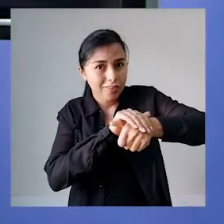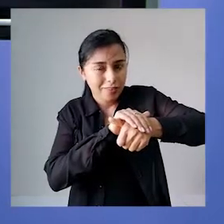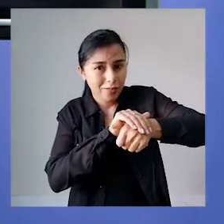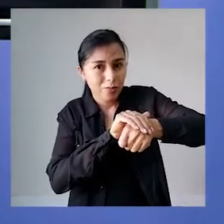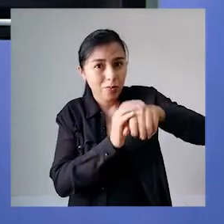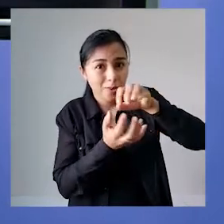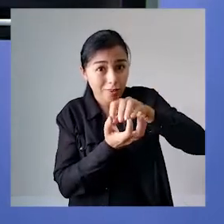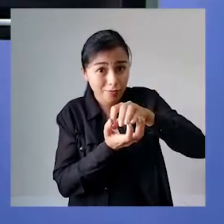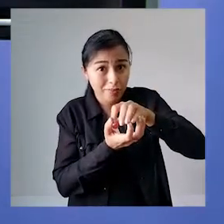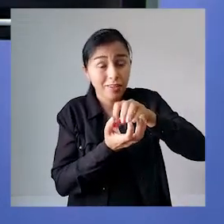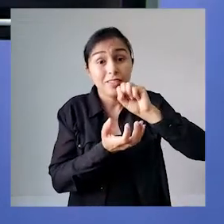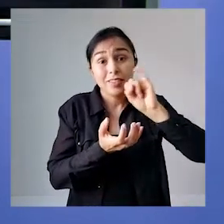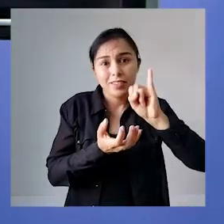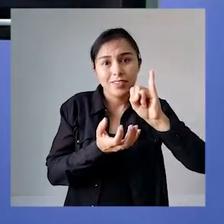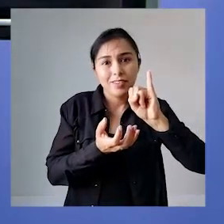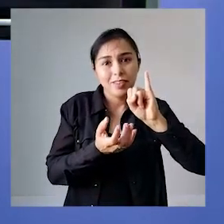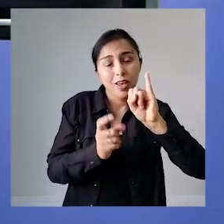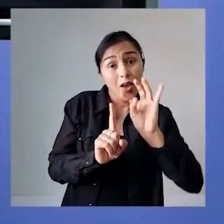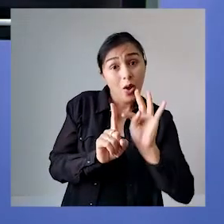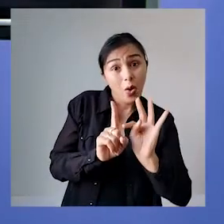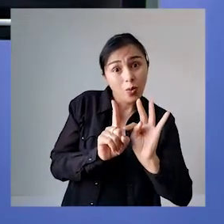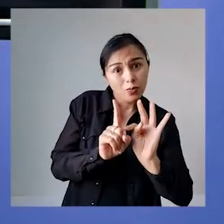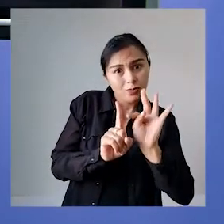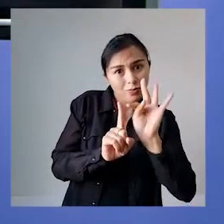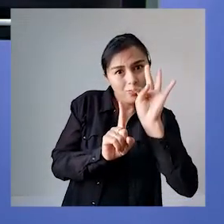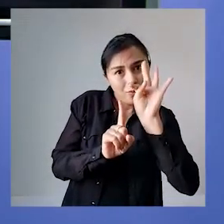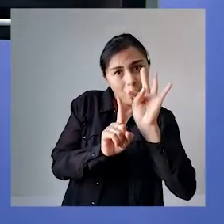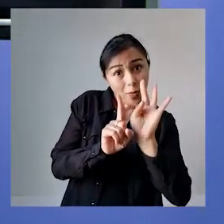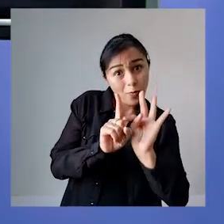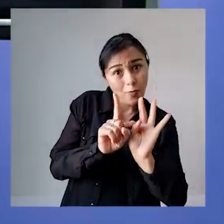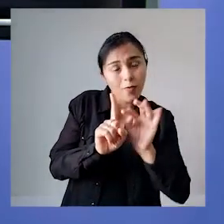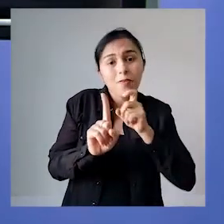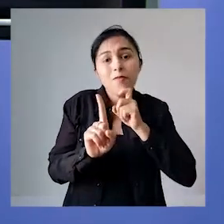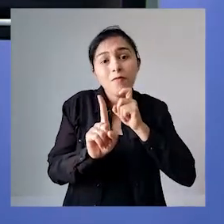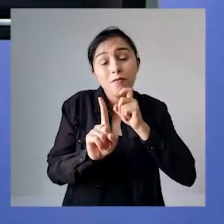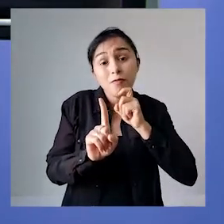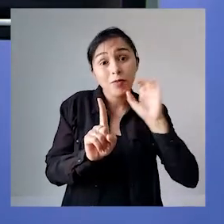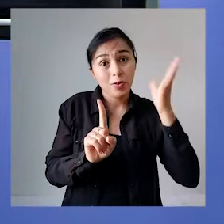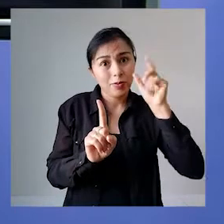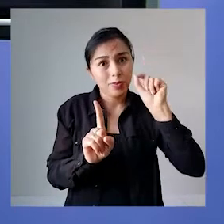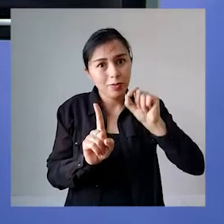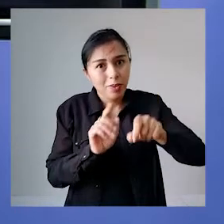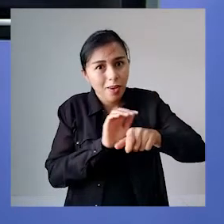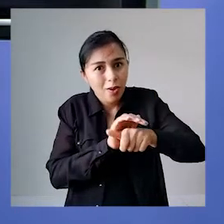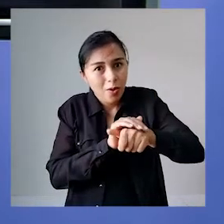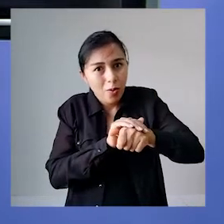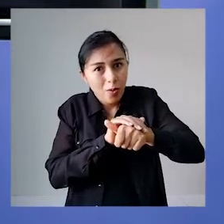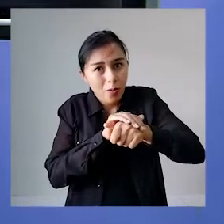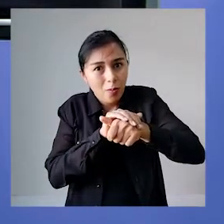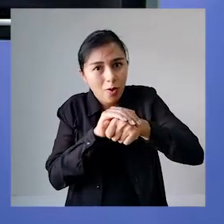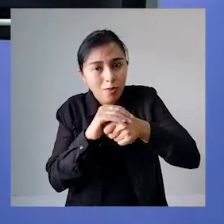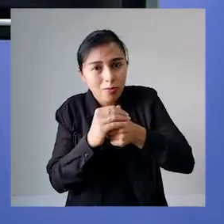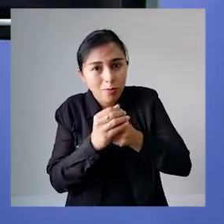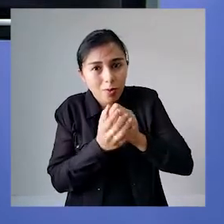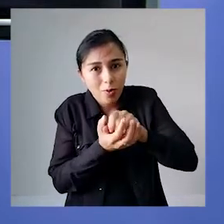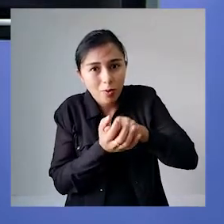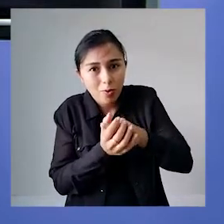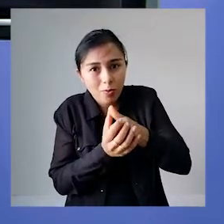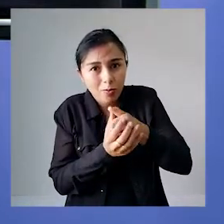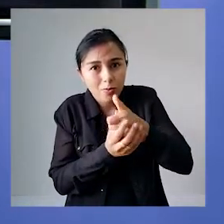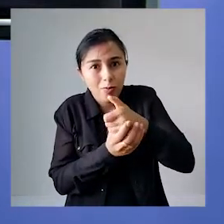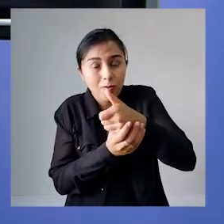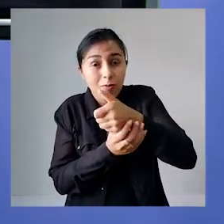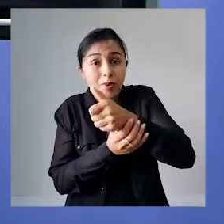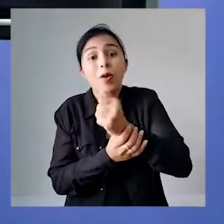Se esse desenvolvimento acontece em baixas temperaturas, nós temos a evolução, o surgimento de machos. E se for em